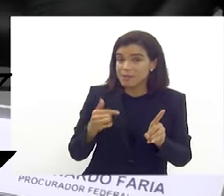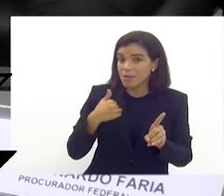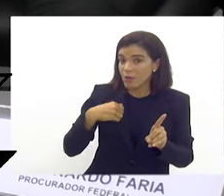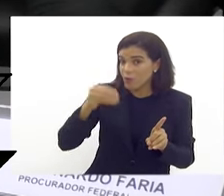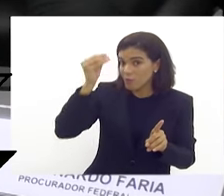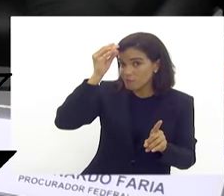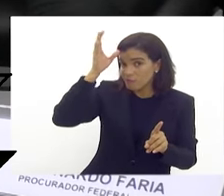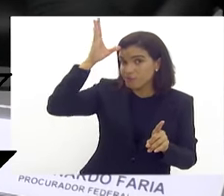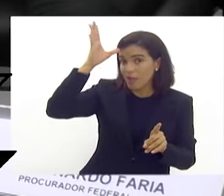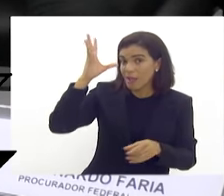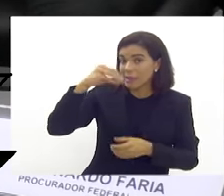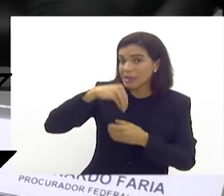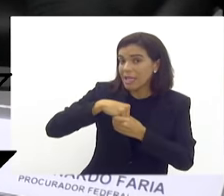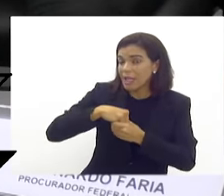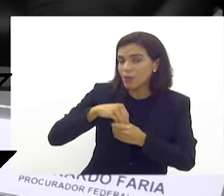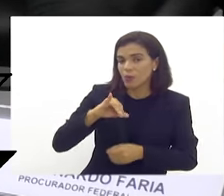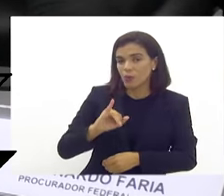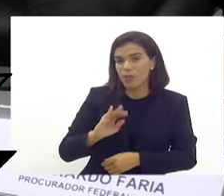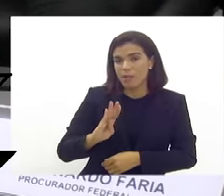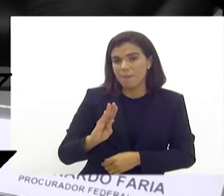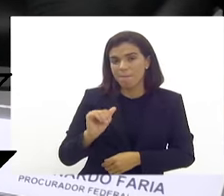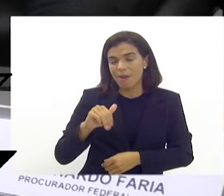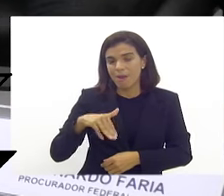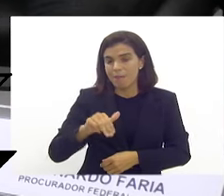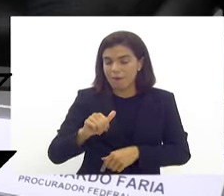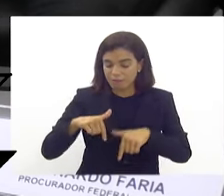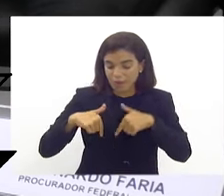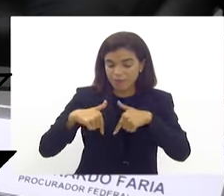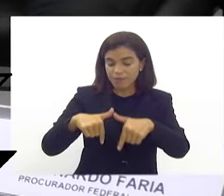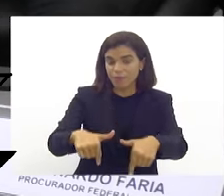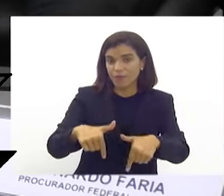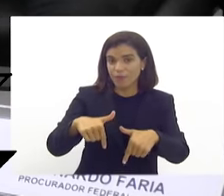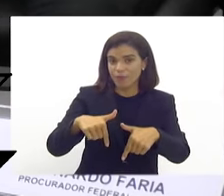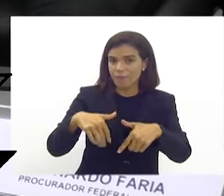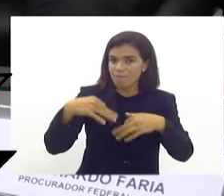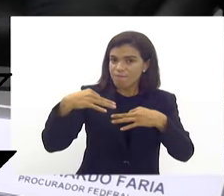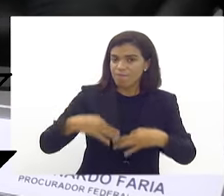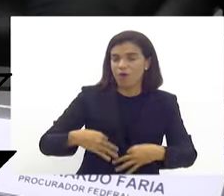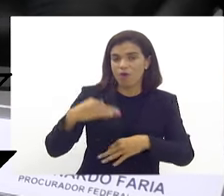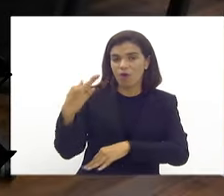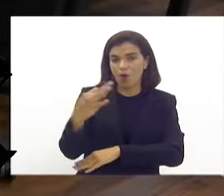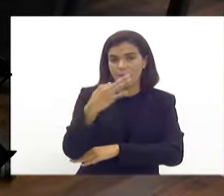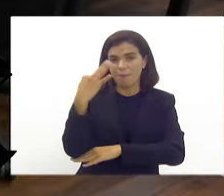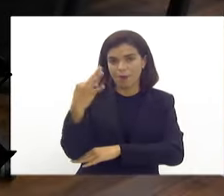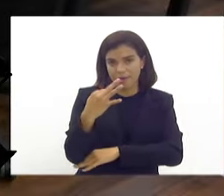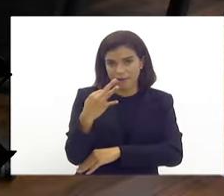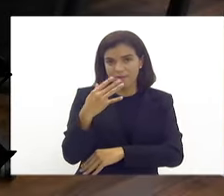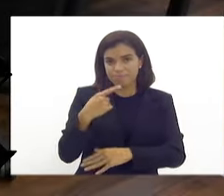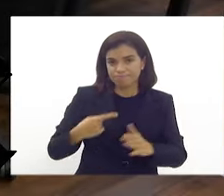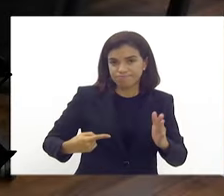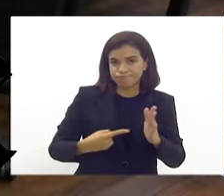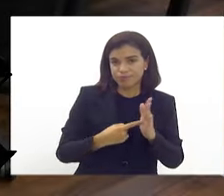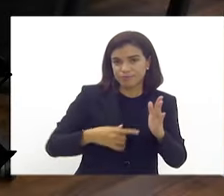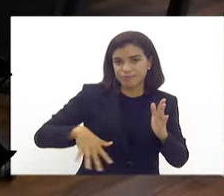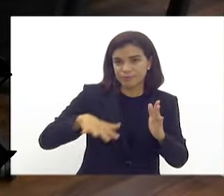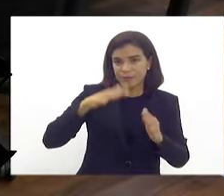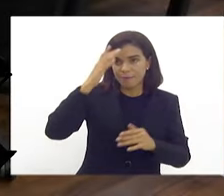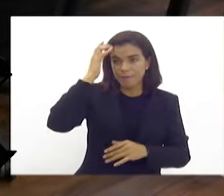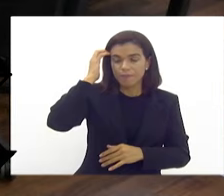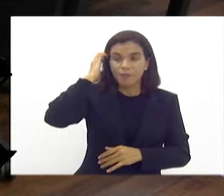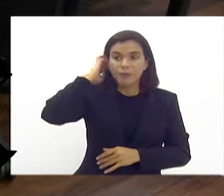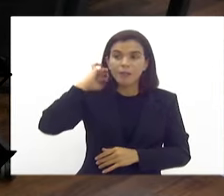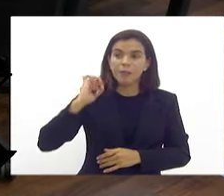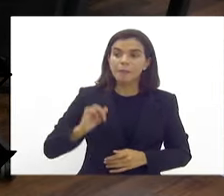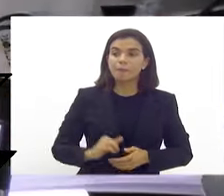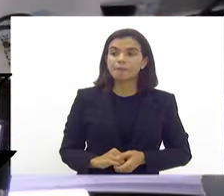conhecimento dentro do Ibama de nenhum procedimento formal que tivesse chegado ao órgão para acionar a nossa atuação mas aí Ruco eu